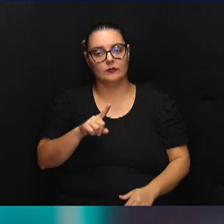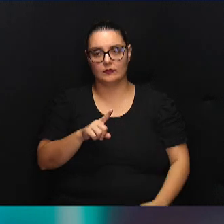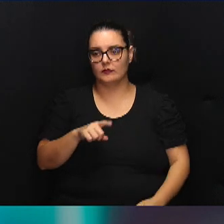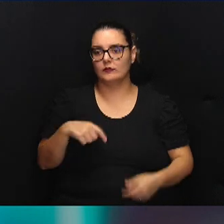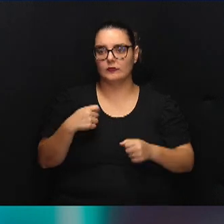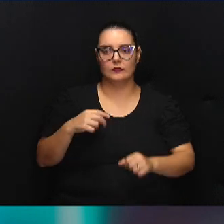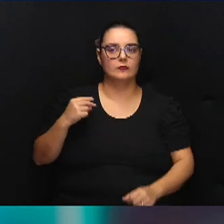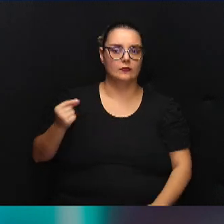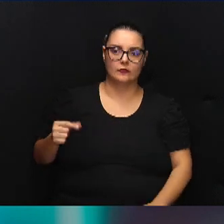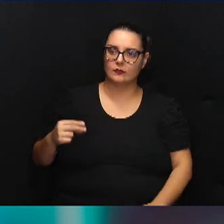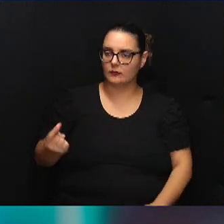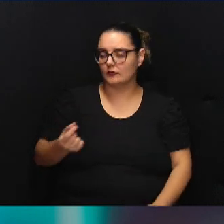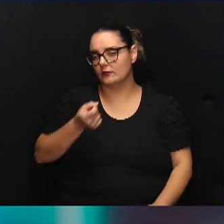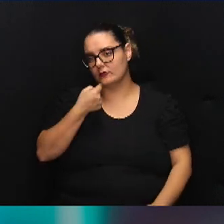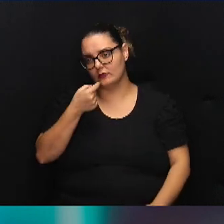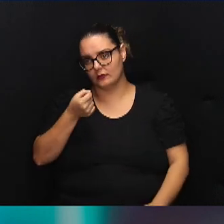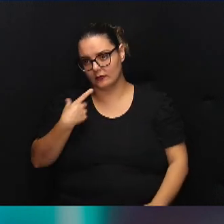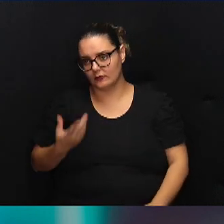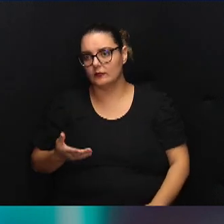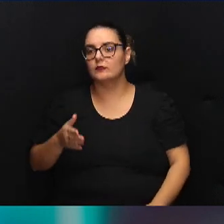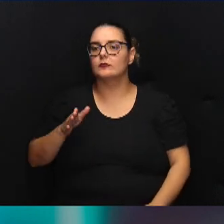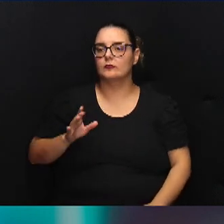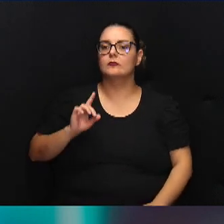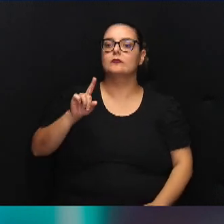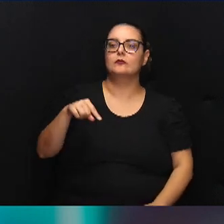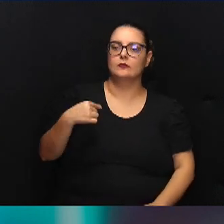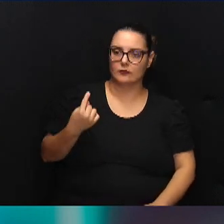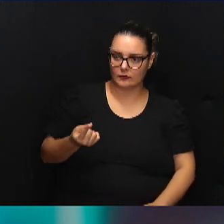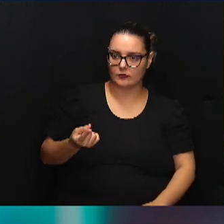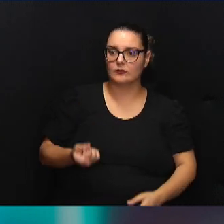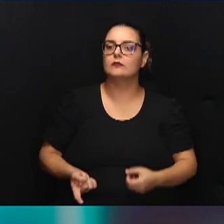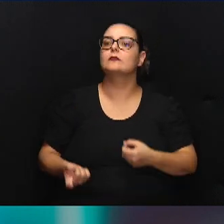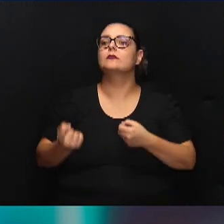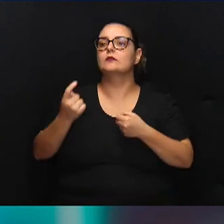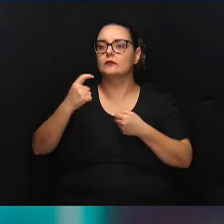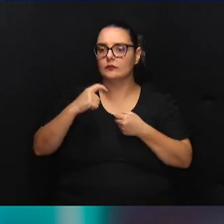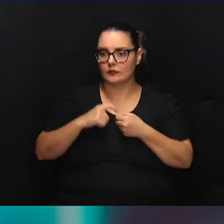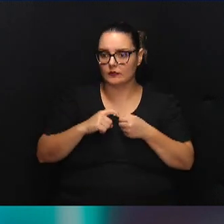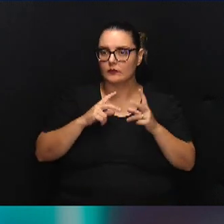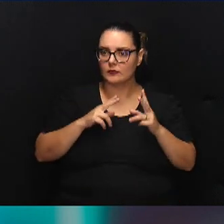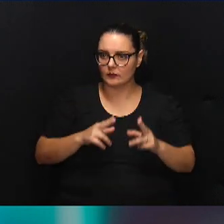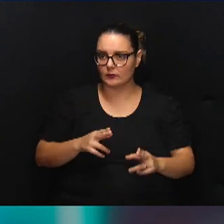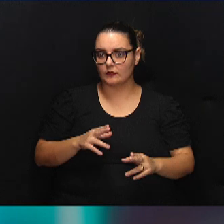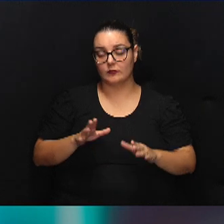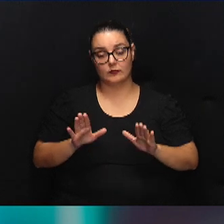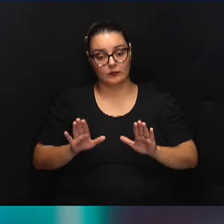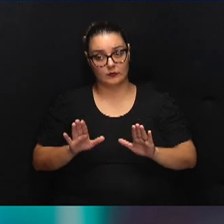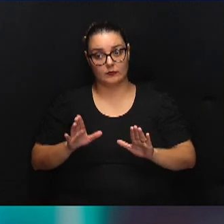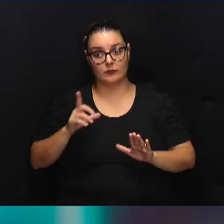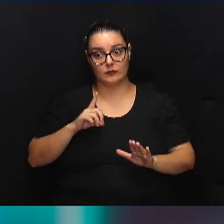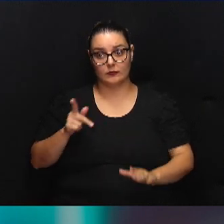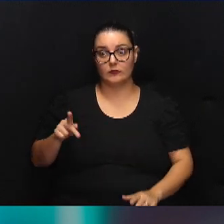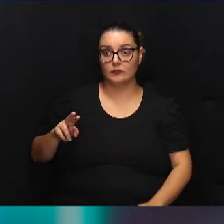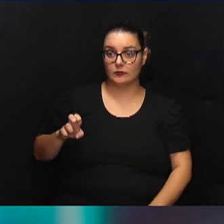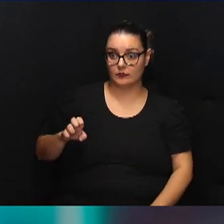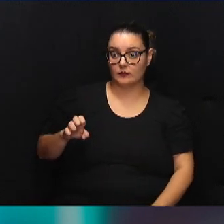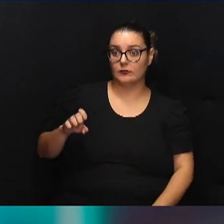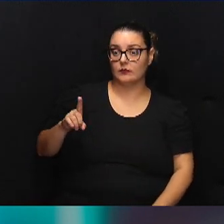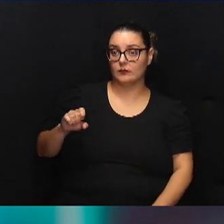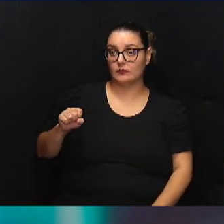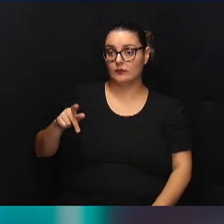muito tempo, tomar remédio, só que depois retorna, né? É como se ela, tem uma predisposição,